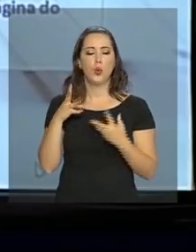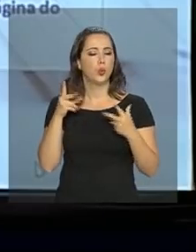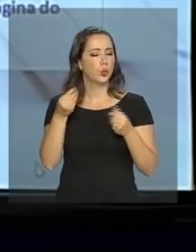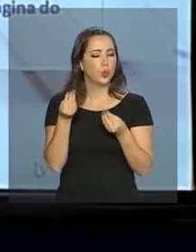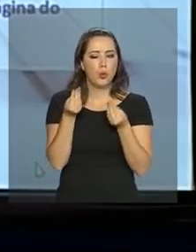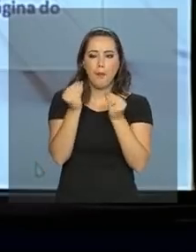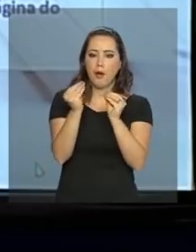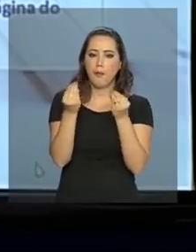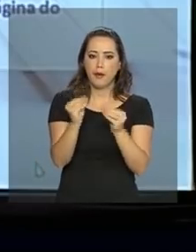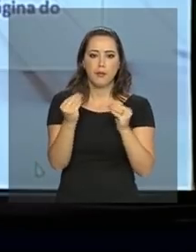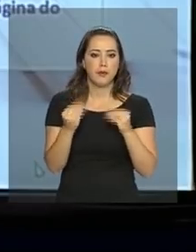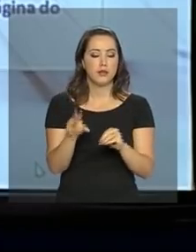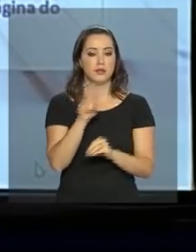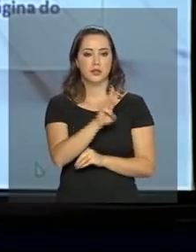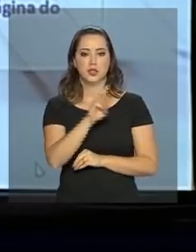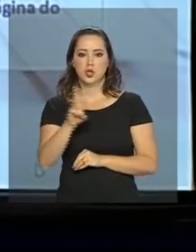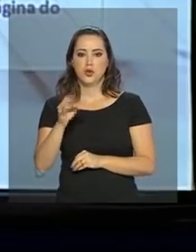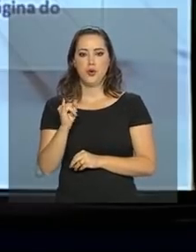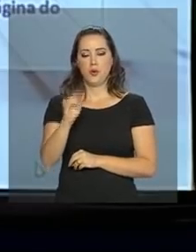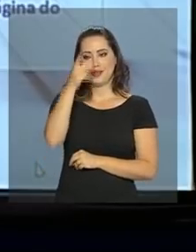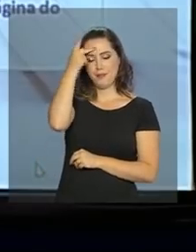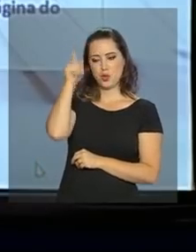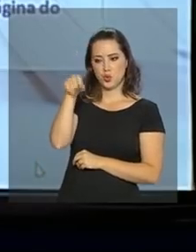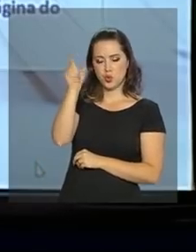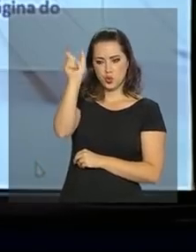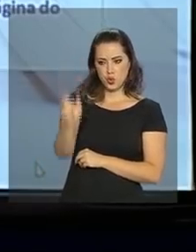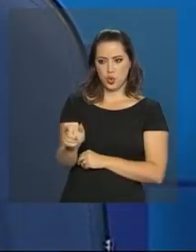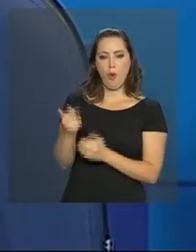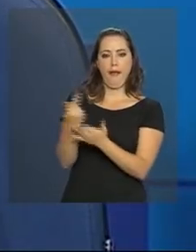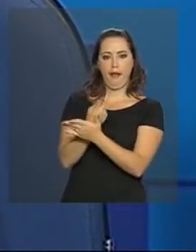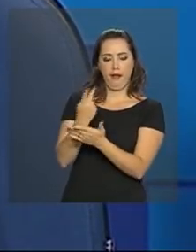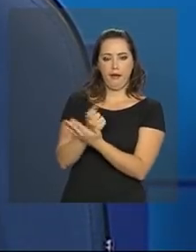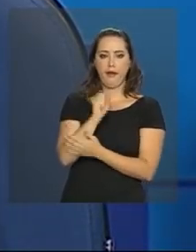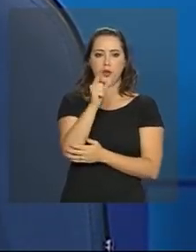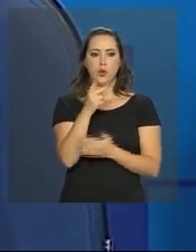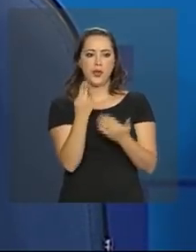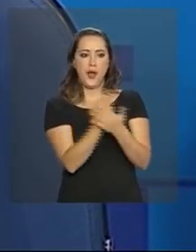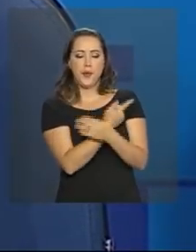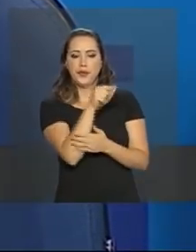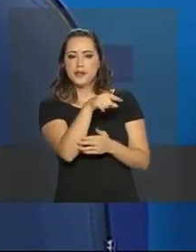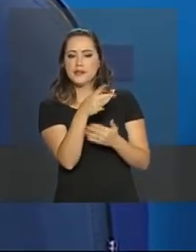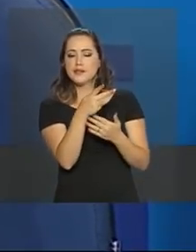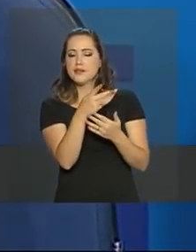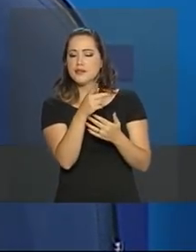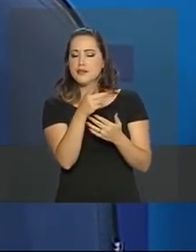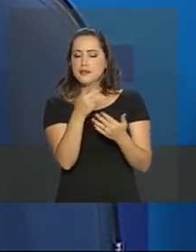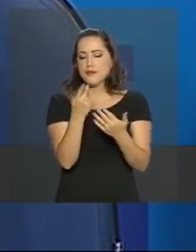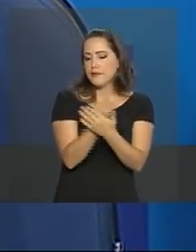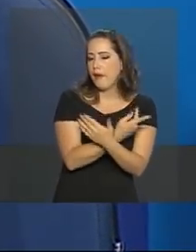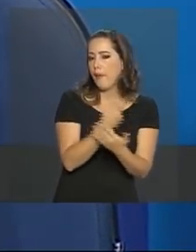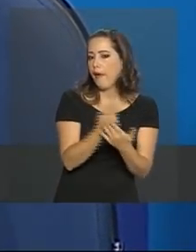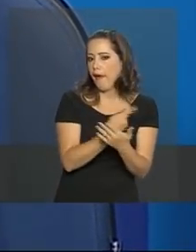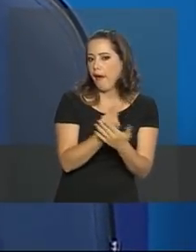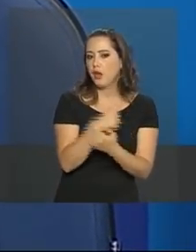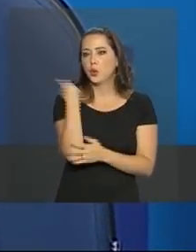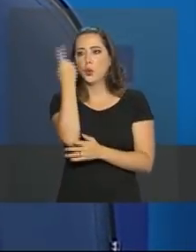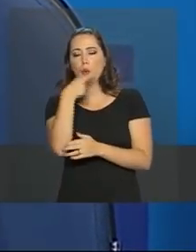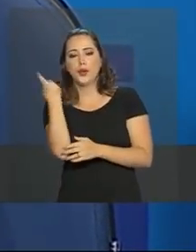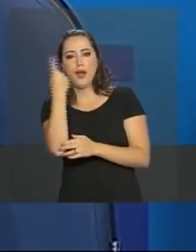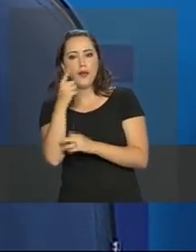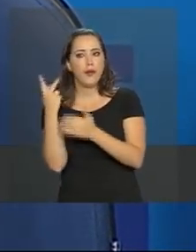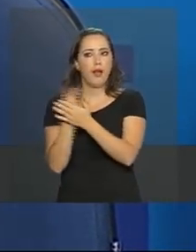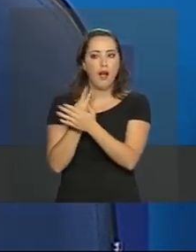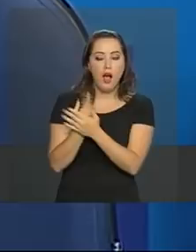o de má conduta de pessoas hoje ocorrências o descumprimento de horário enfim nós temos aí então